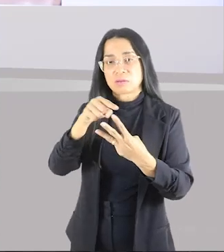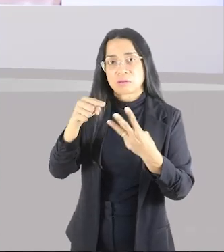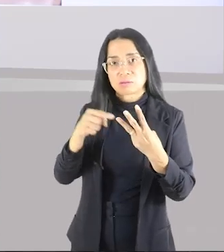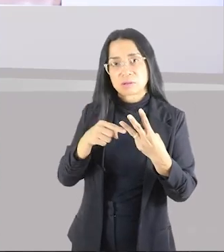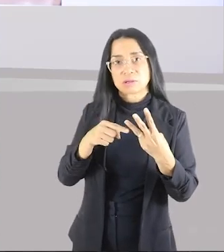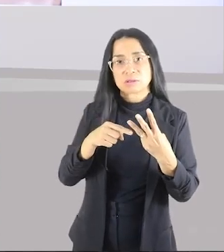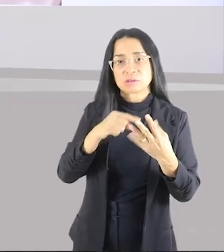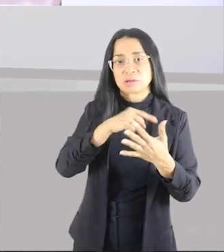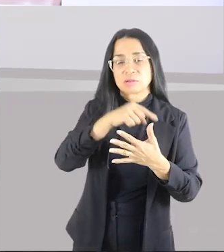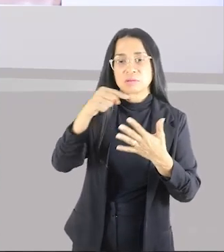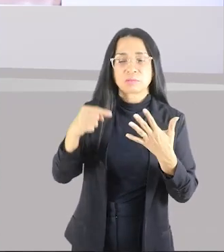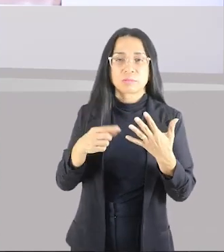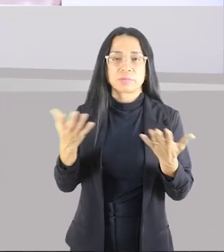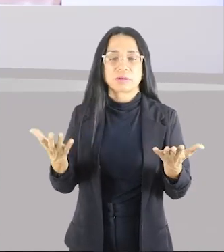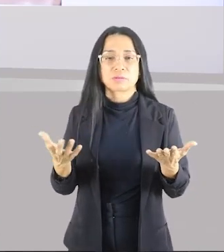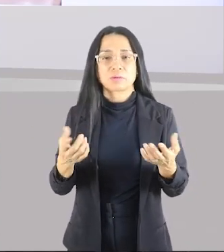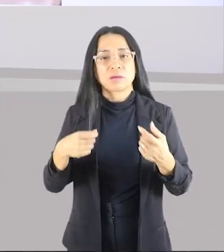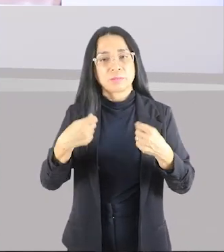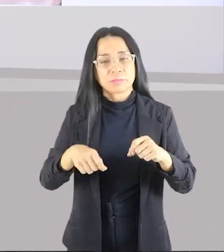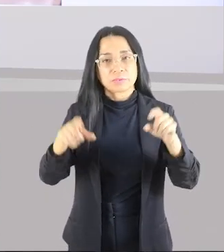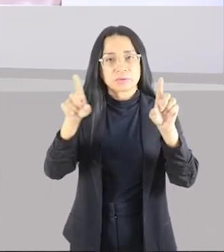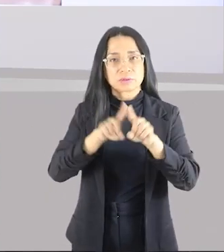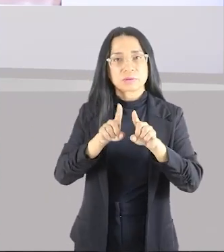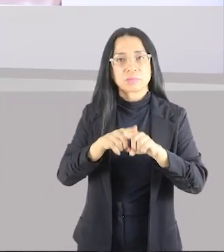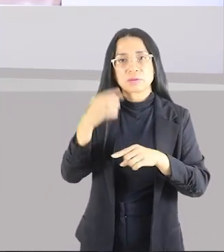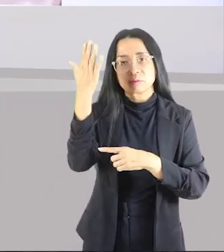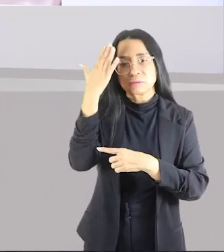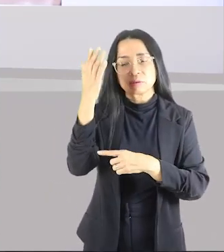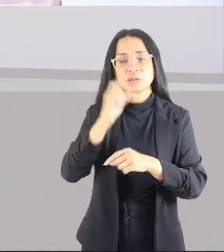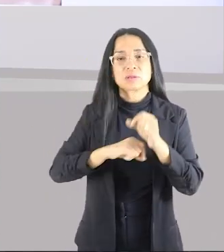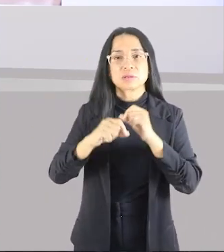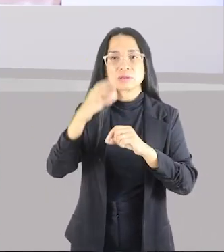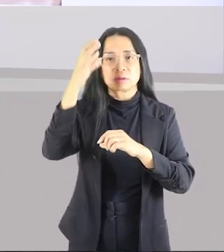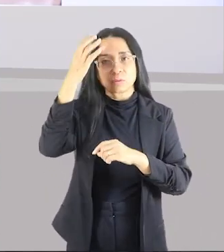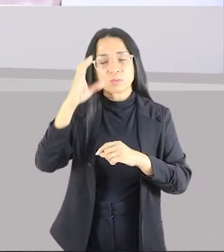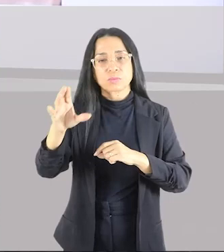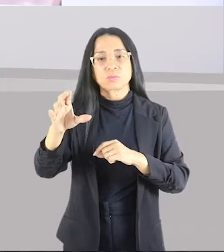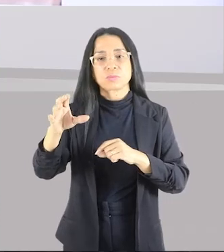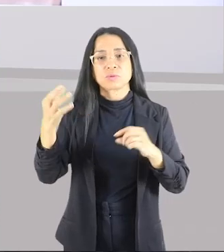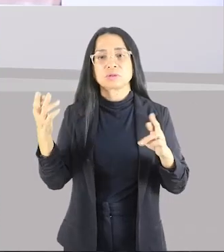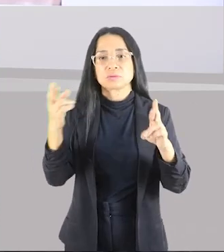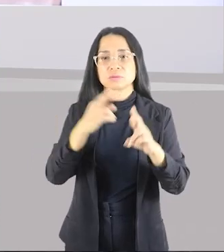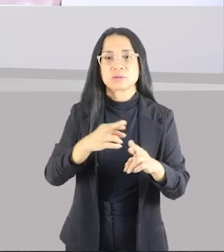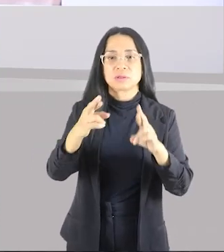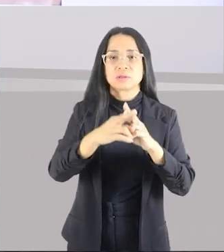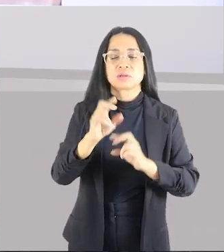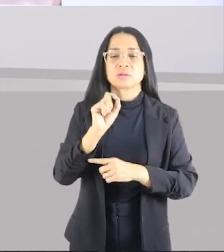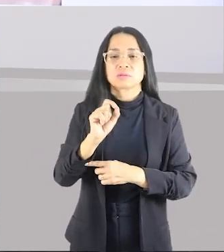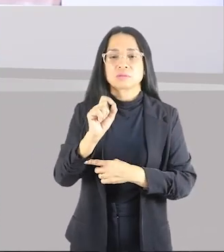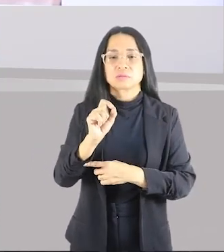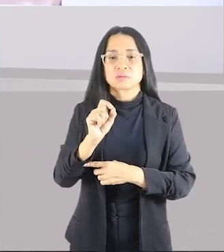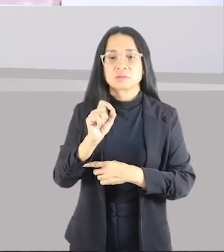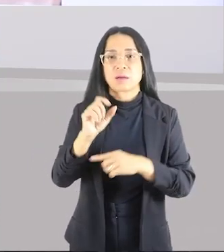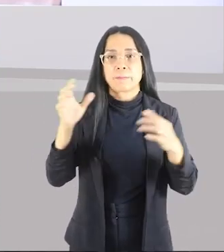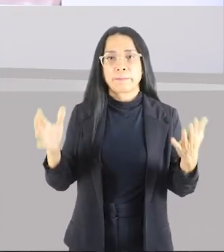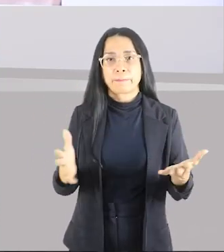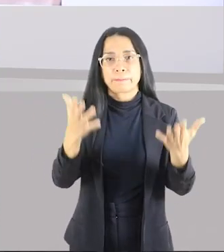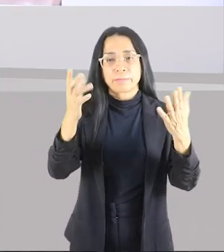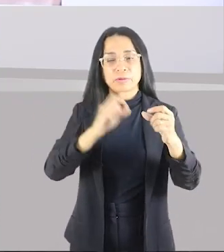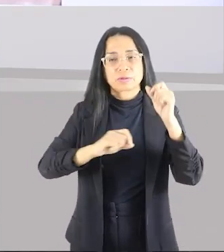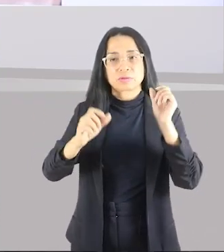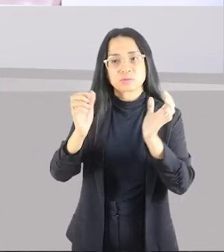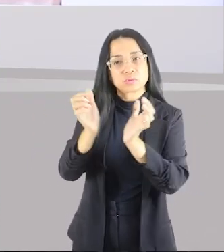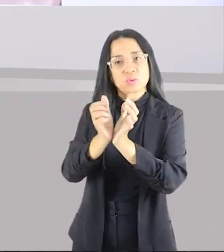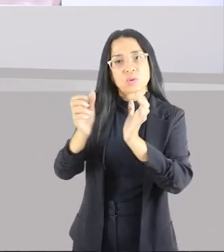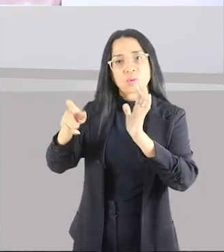Para terminar, é preciso que a gente também entenda que cultura está diretamente relacionado a manifestações de